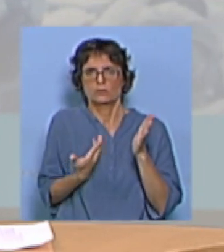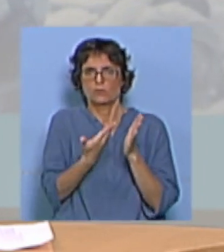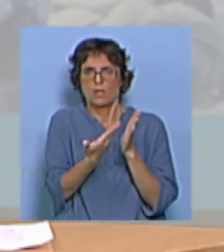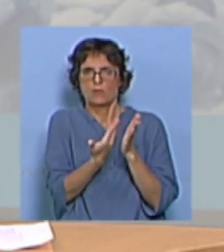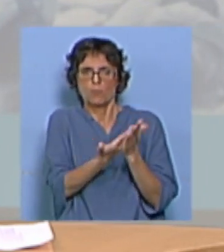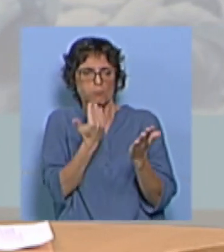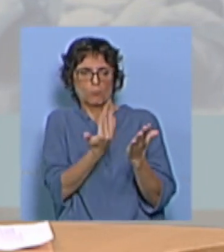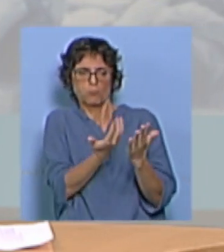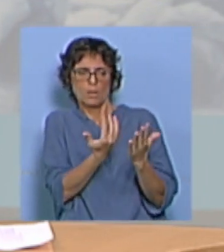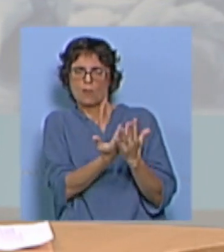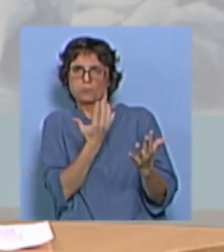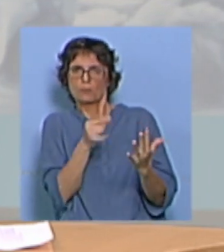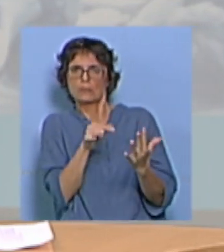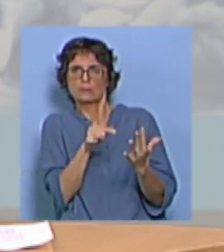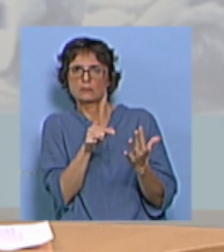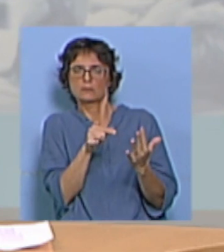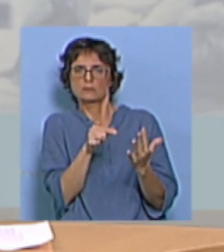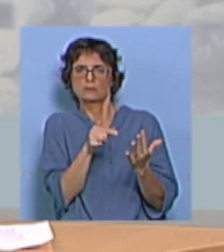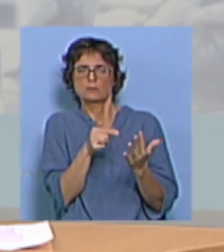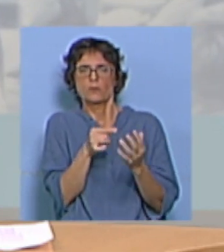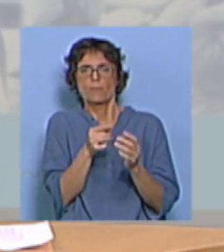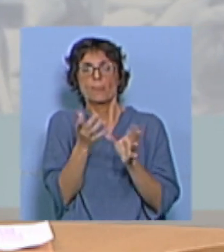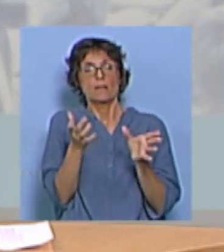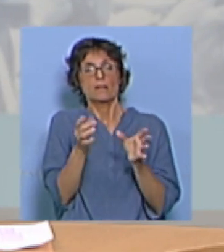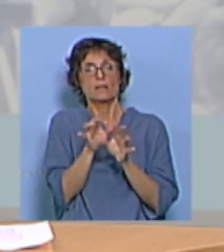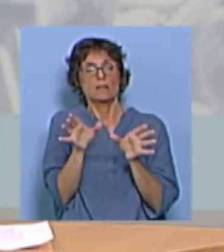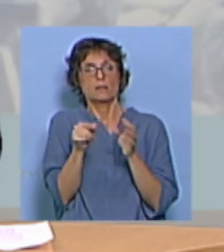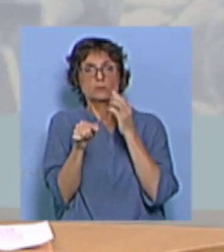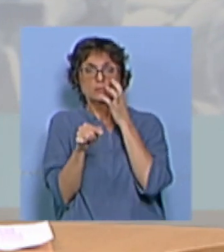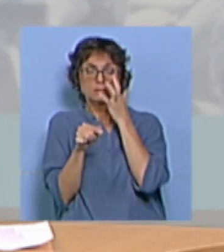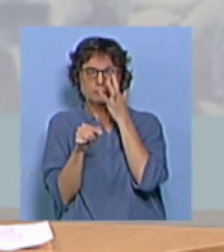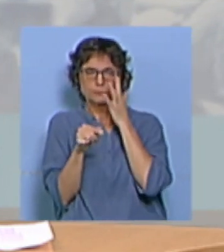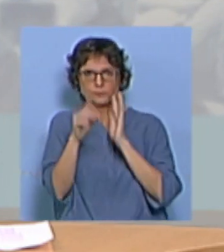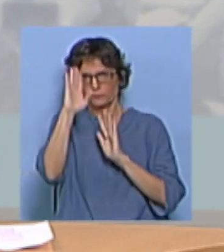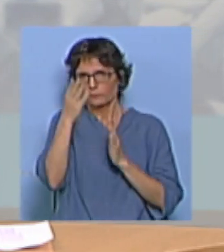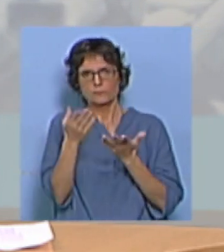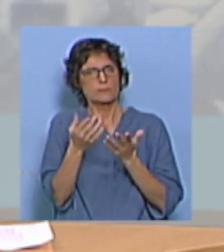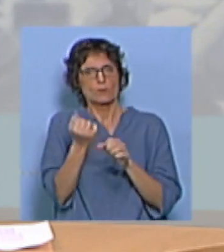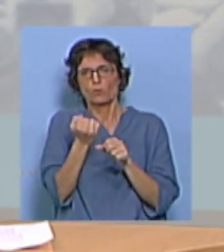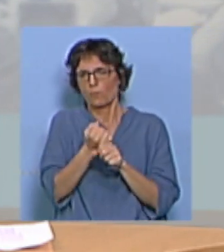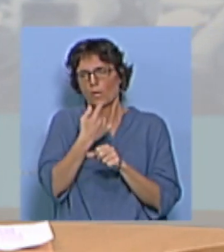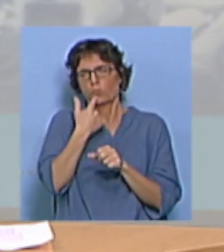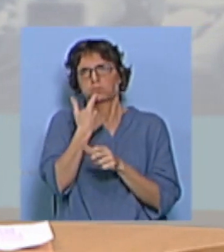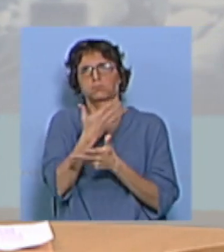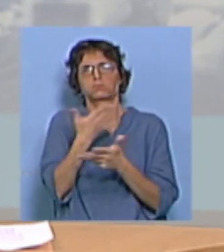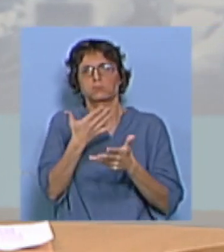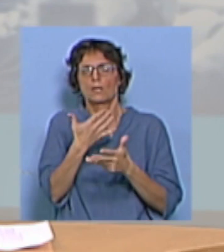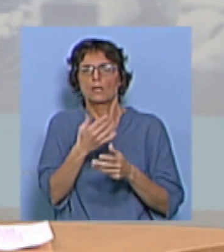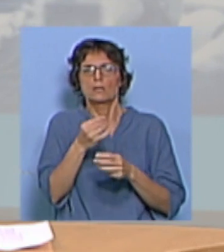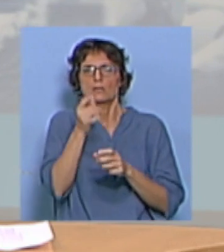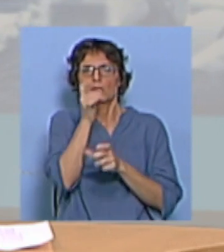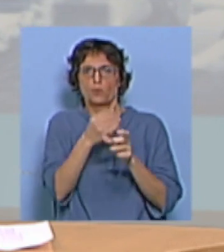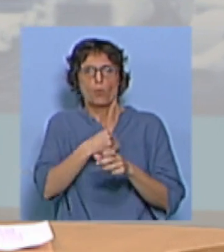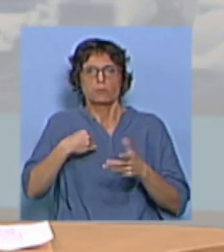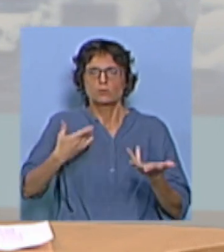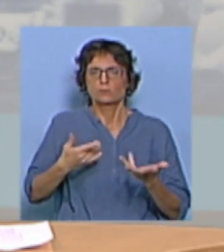todo sentido daqueles que nesta fase continuam a ser profissionais de saúde, também os serviços do Estado,